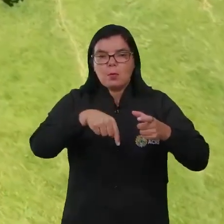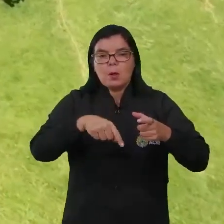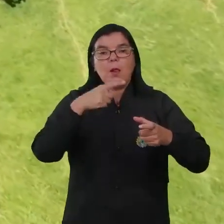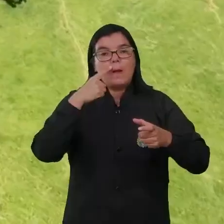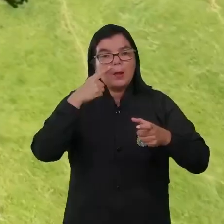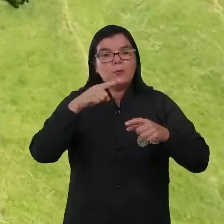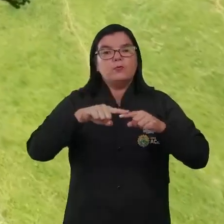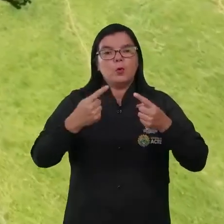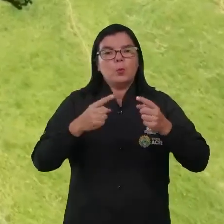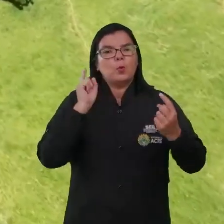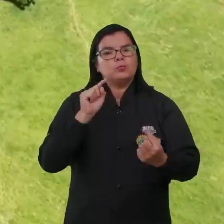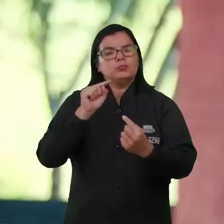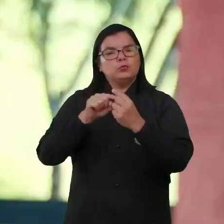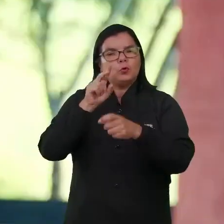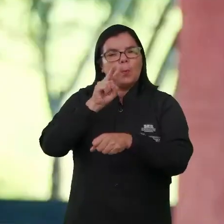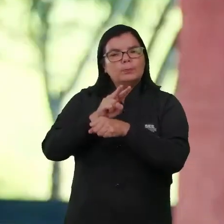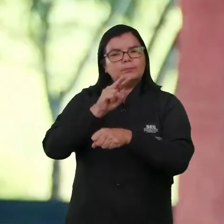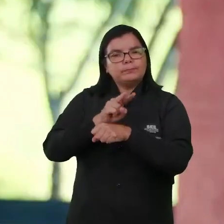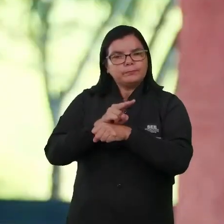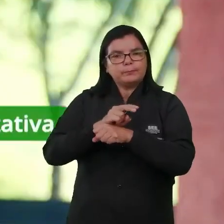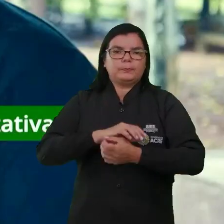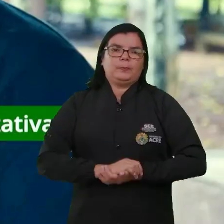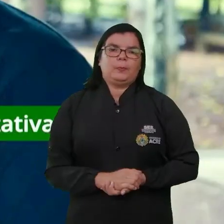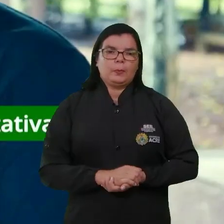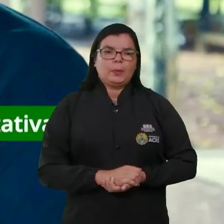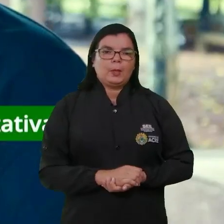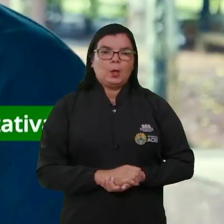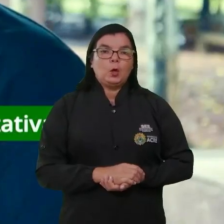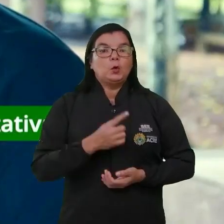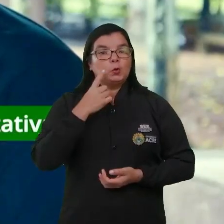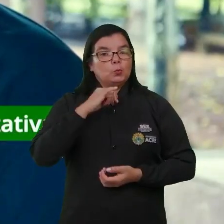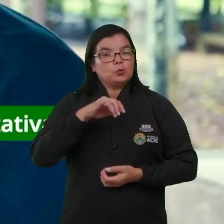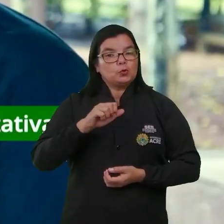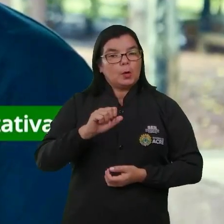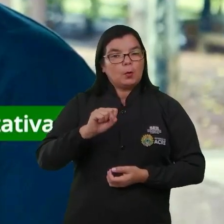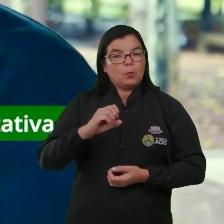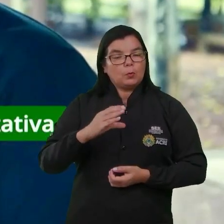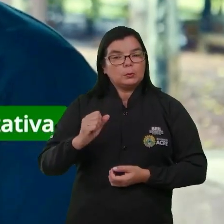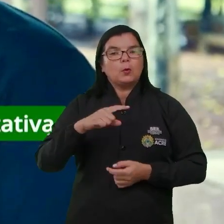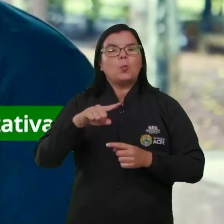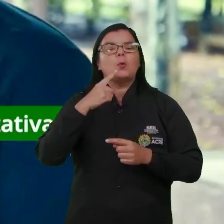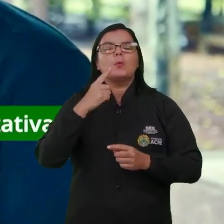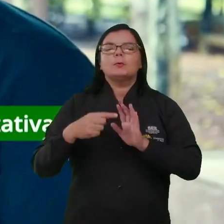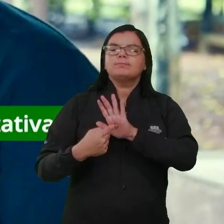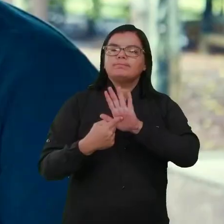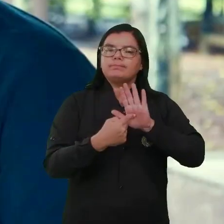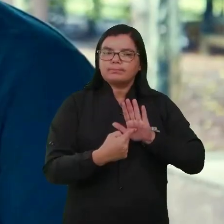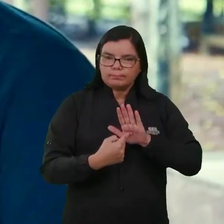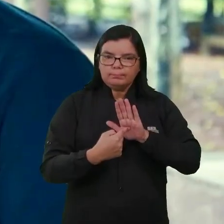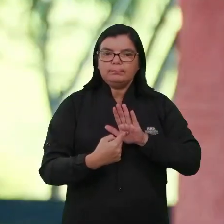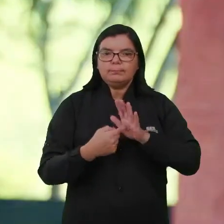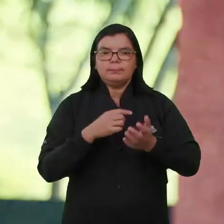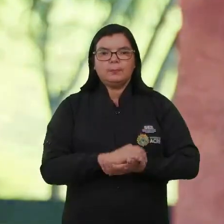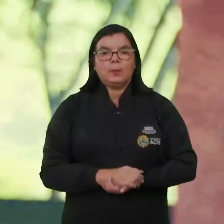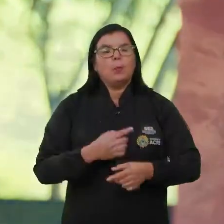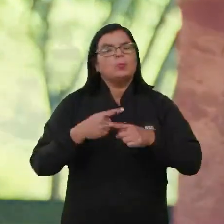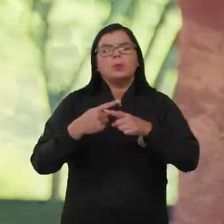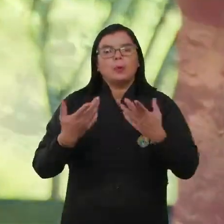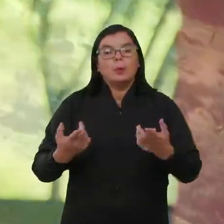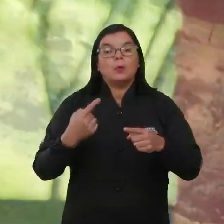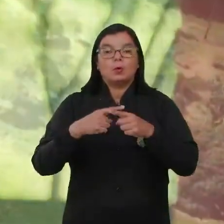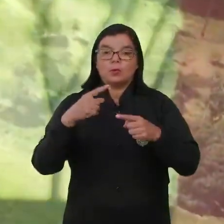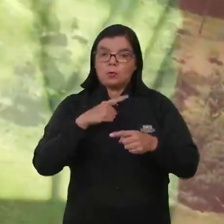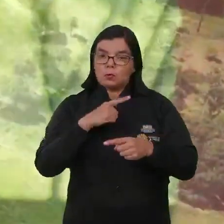foi tombado com o objetivo de preservá-lo. Tombou o Jacossá como forma representativa. Por